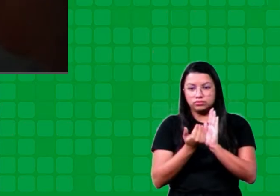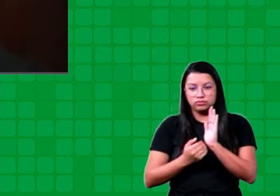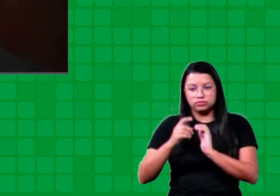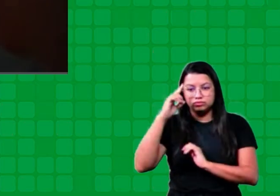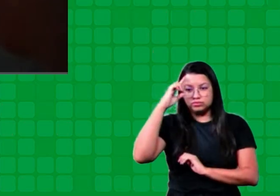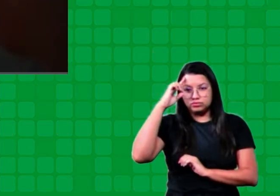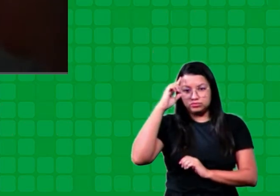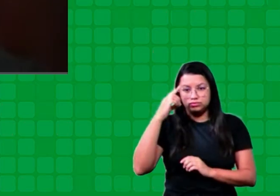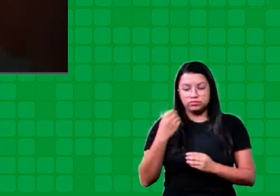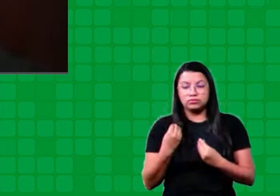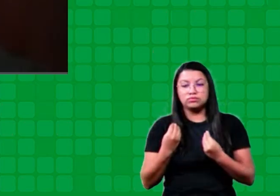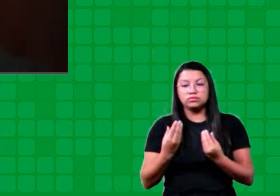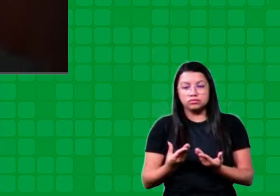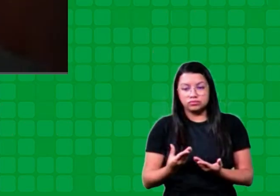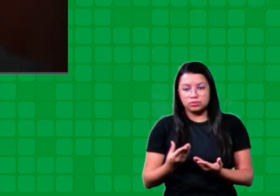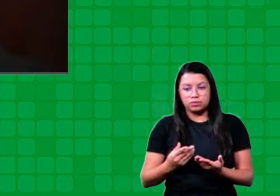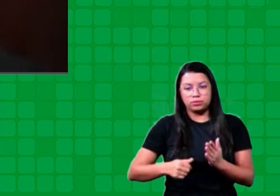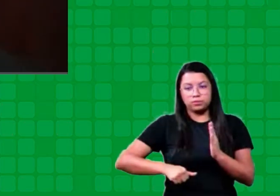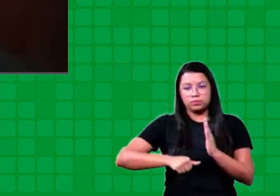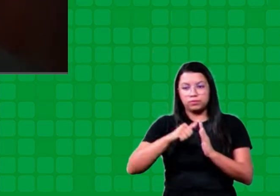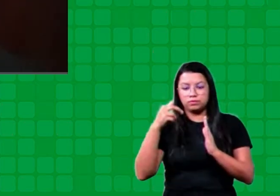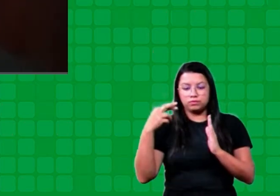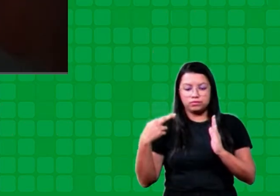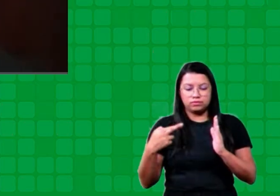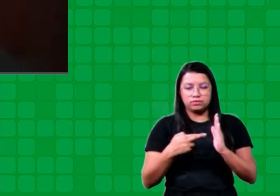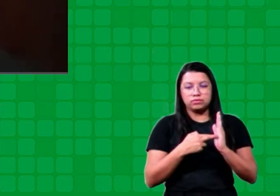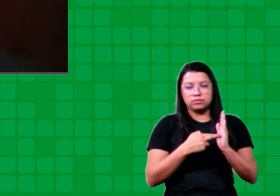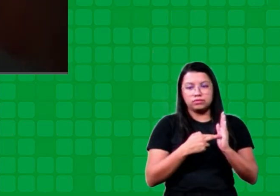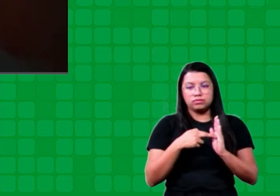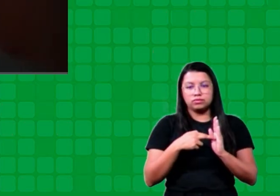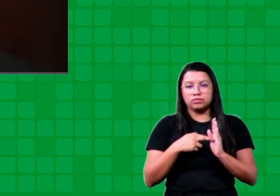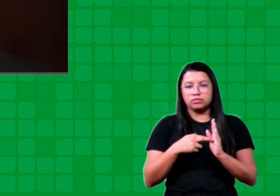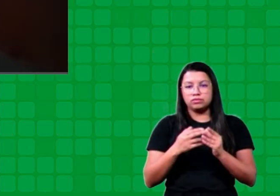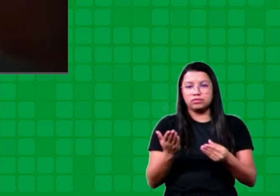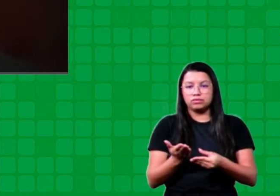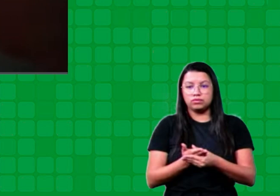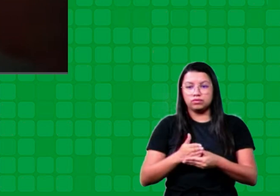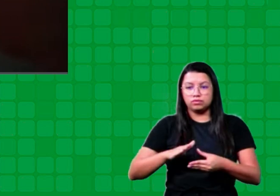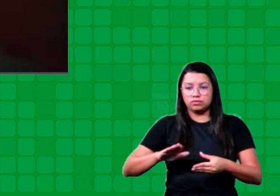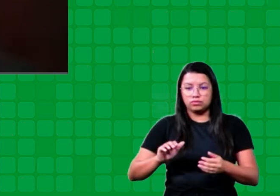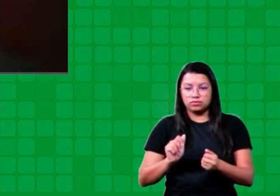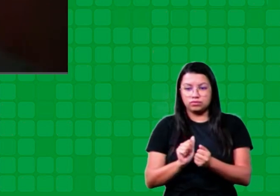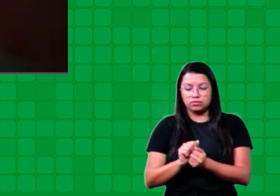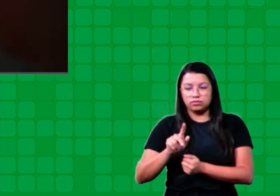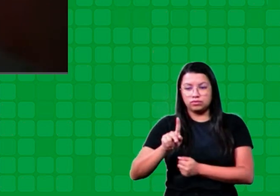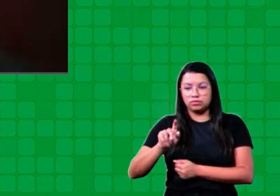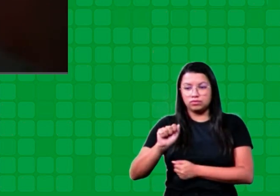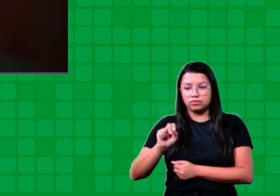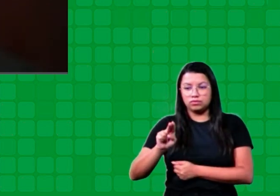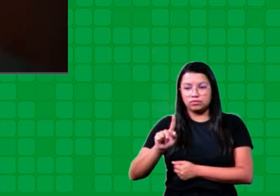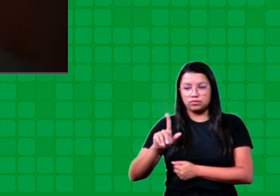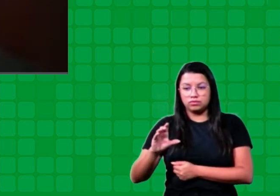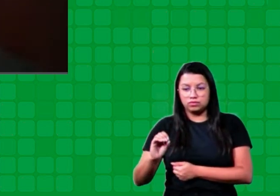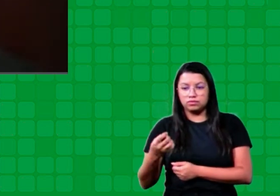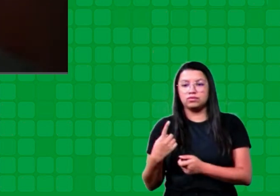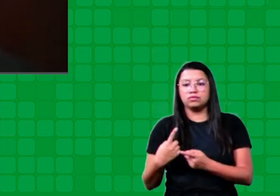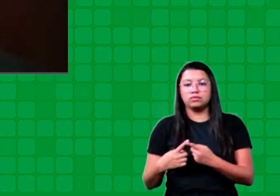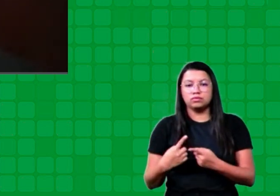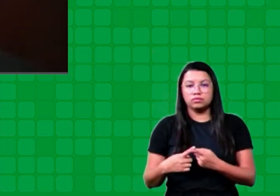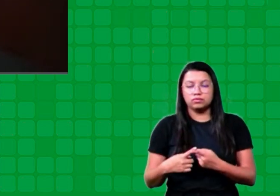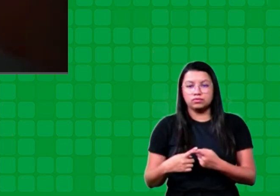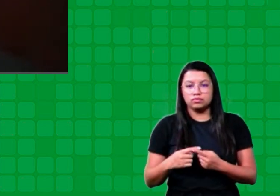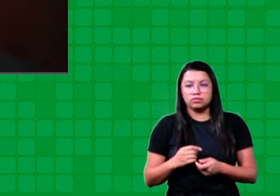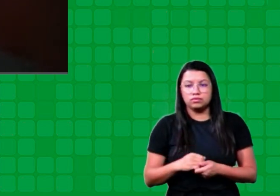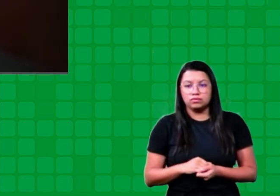para que seja primeiro relatada o processo que está com o relator Paulo Vanderlei, devido ao fato dele estar